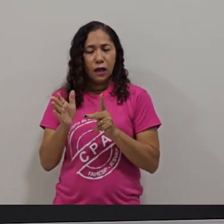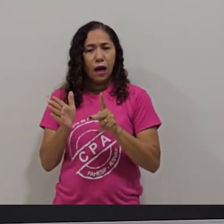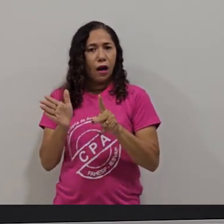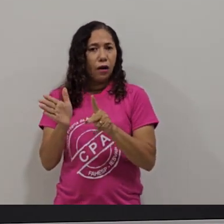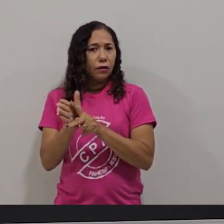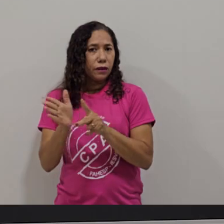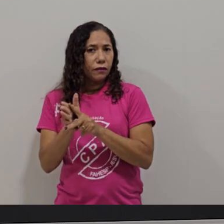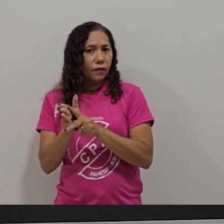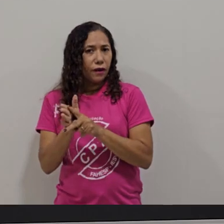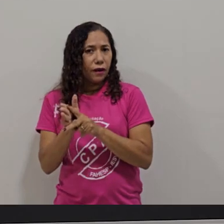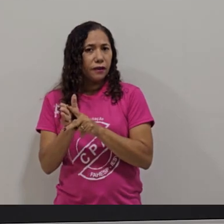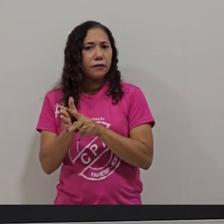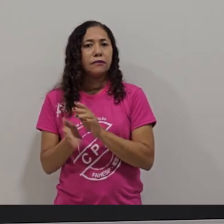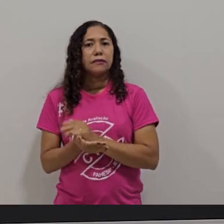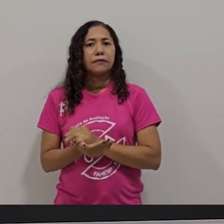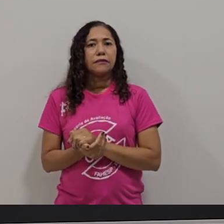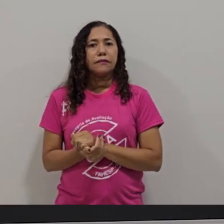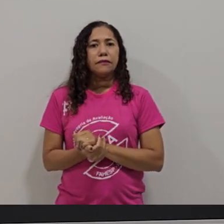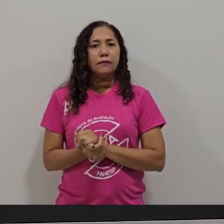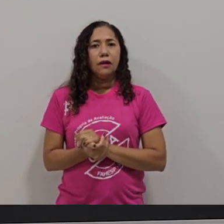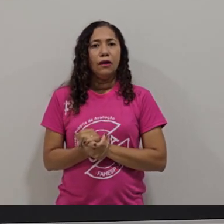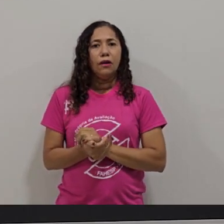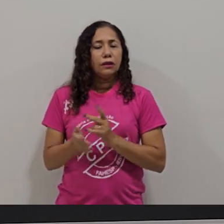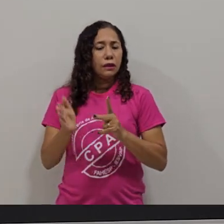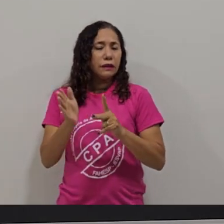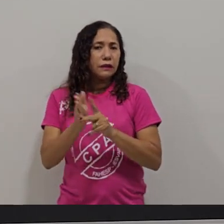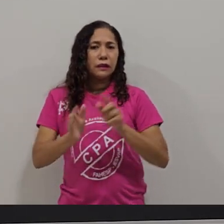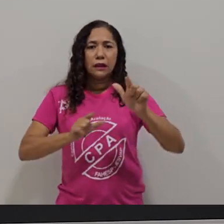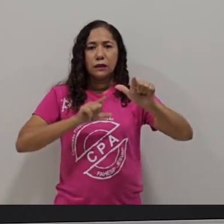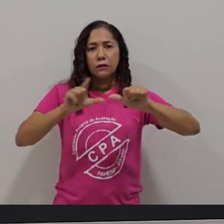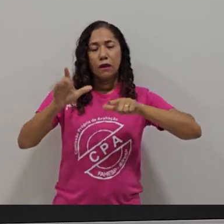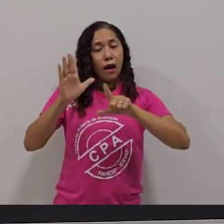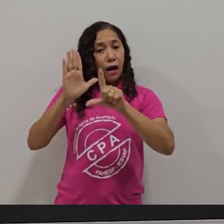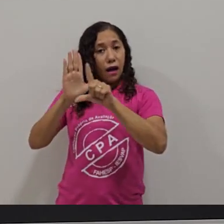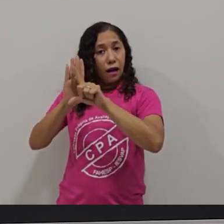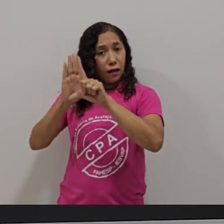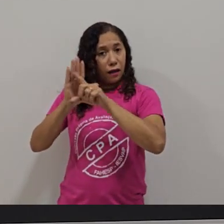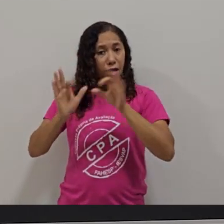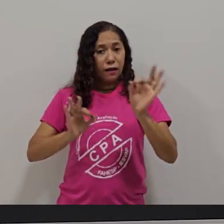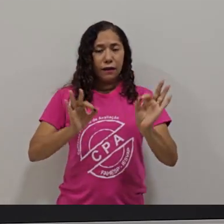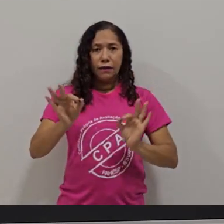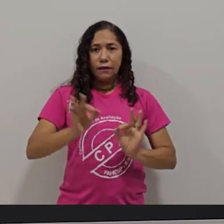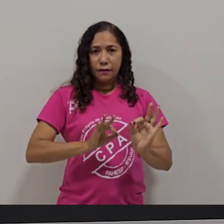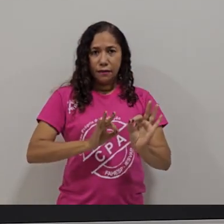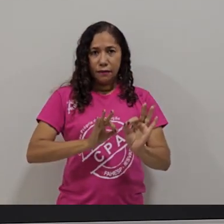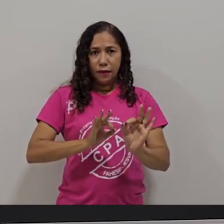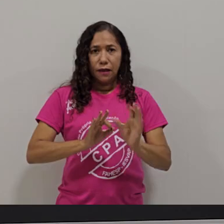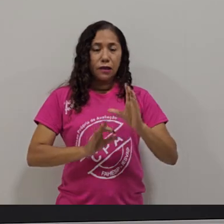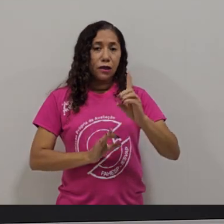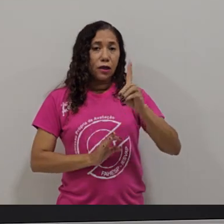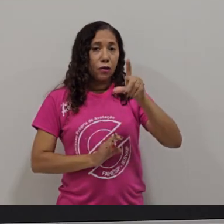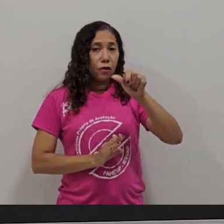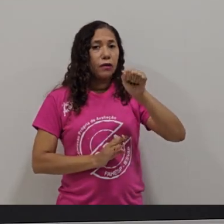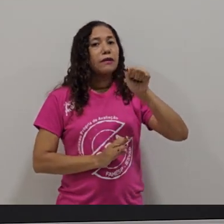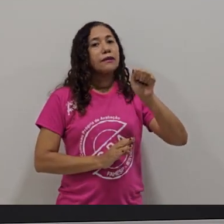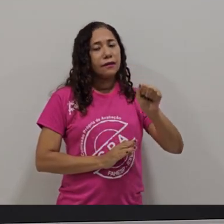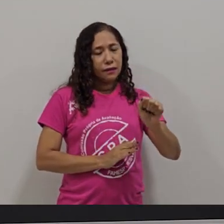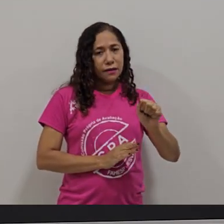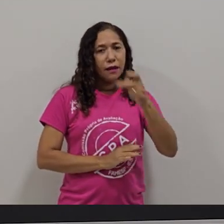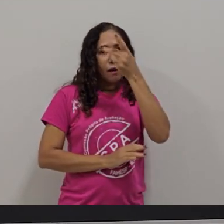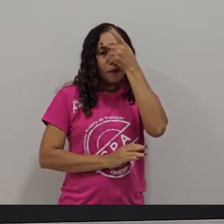esse público, porque tem a legislação trabalhista, ela prevê um regime de cotas para